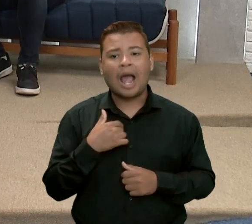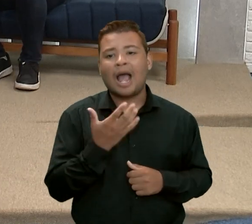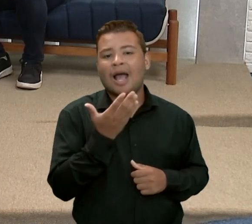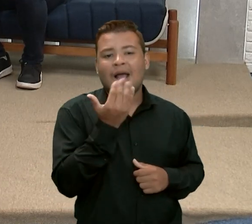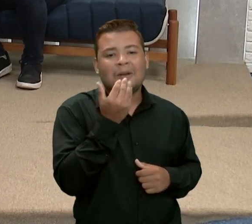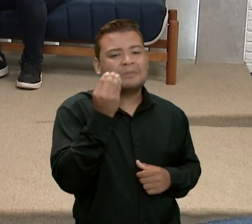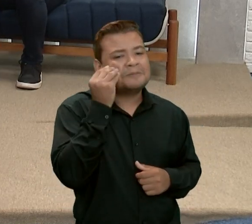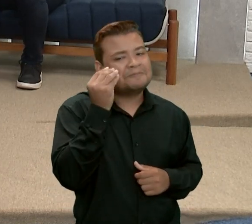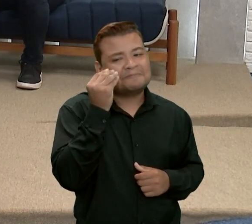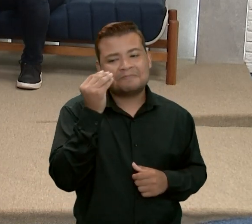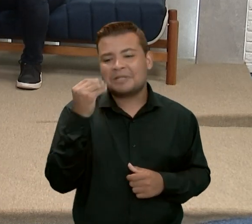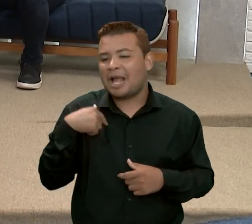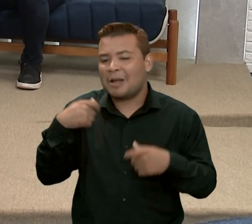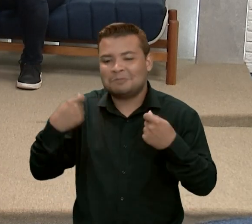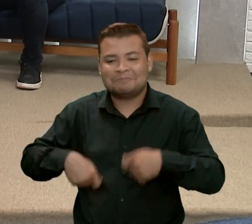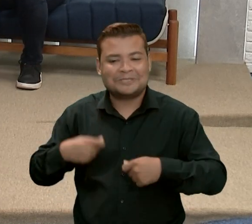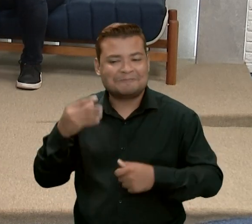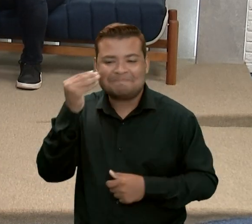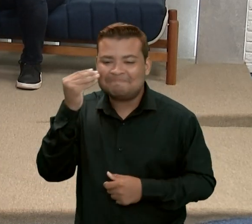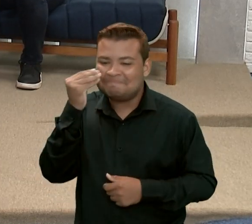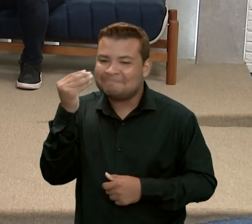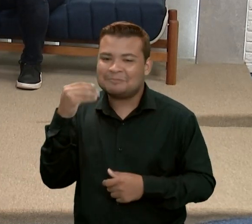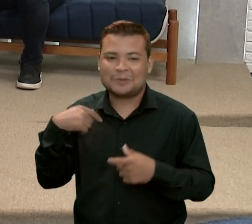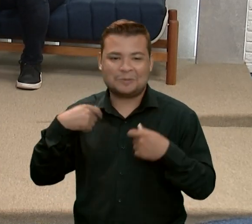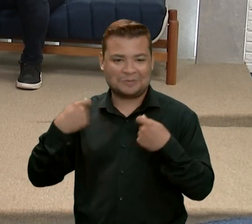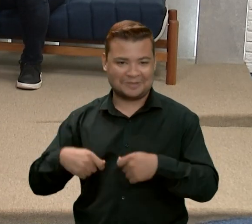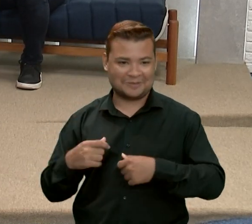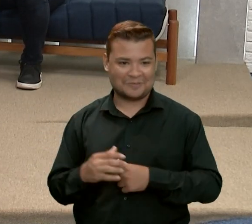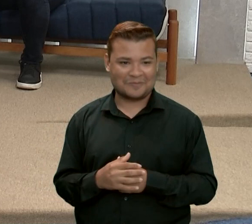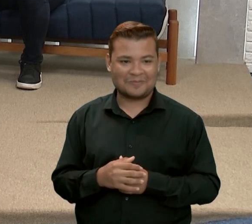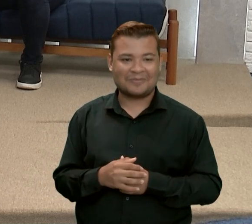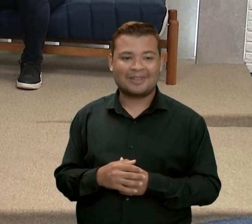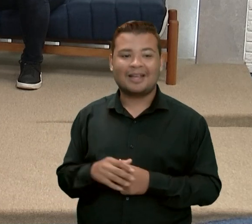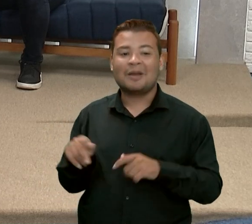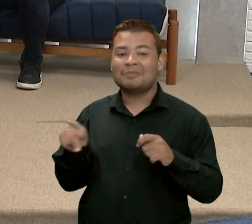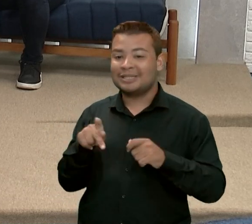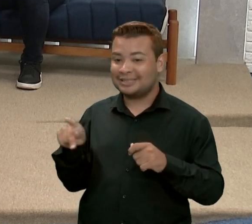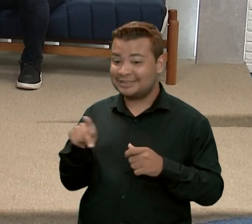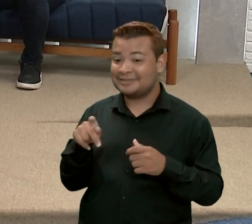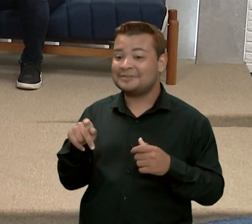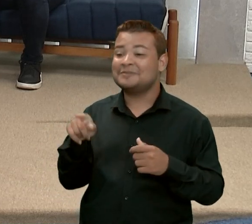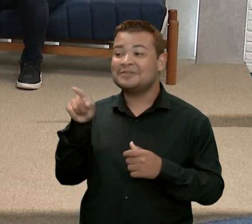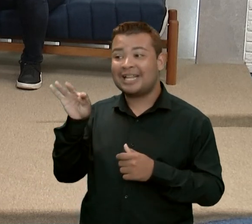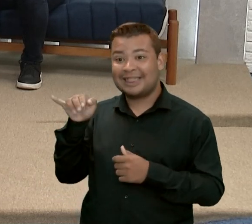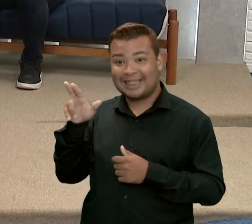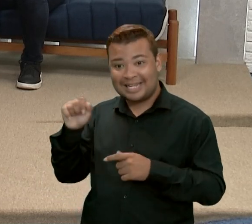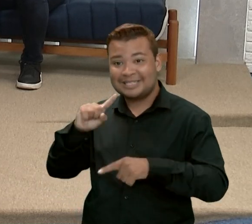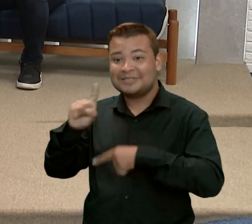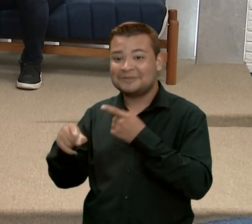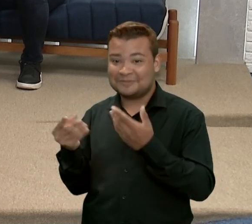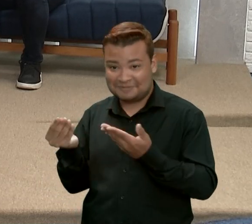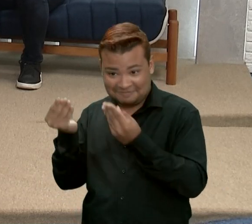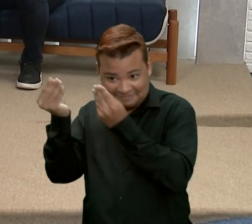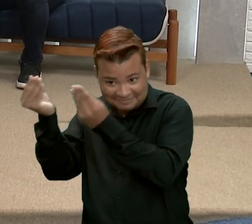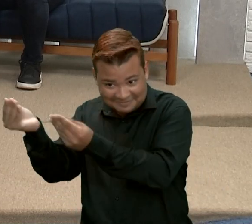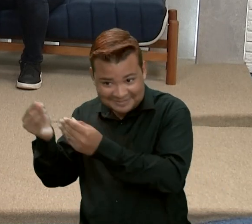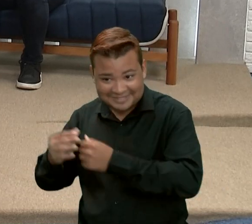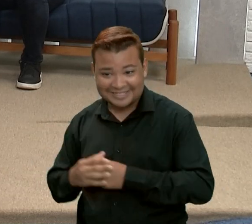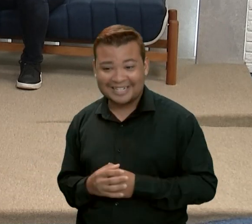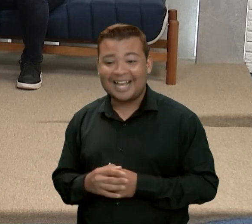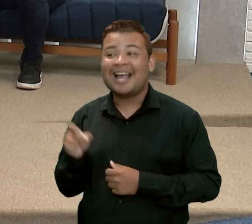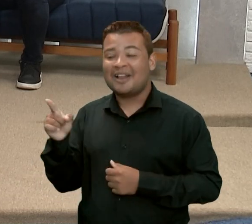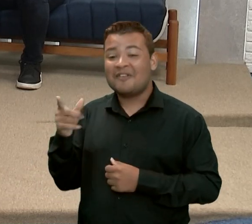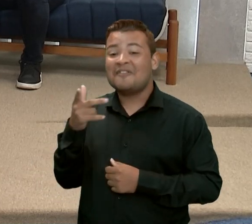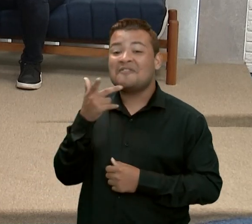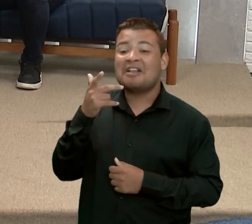vou conseguir ficar sem experimentar. A professora Tânia, eu vou ter que levar para a professora Tânia. Professora Tânia, na hora que ela voltar com a gente do terceiro bloco, ela vai falar o que